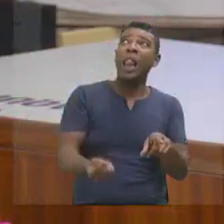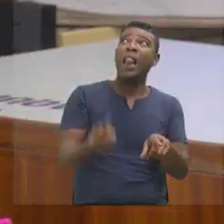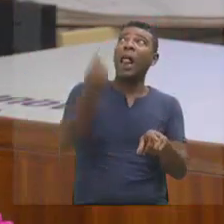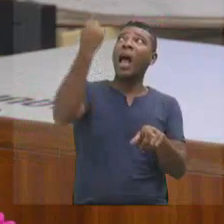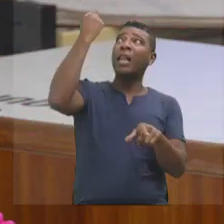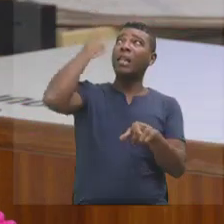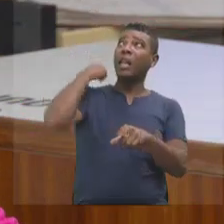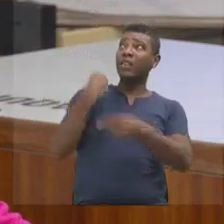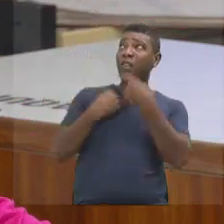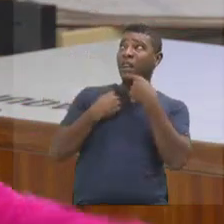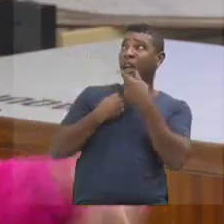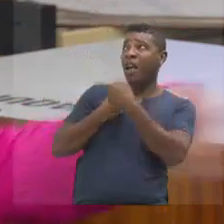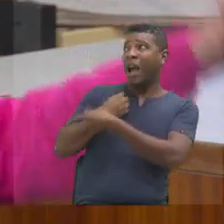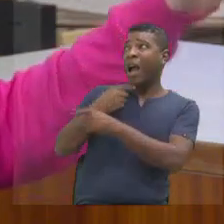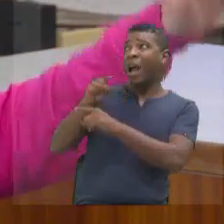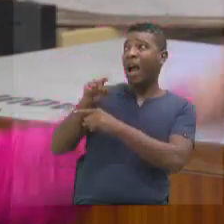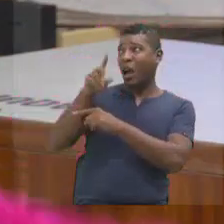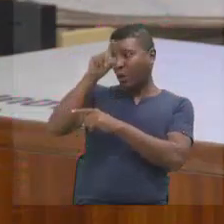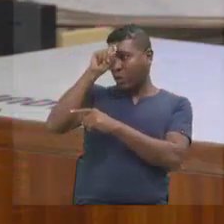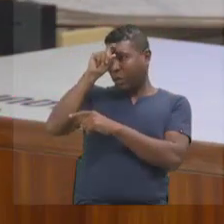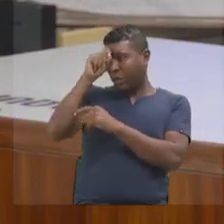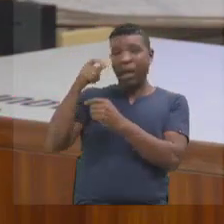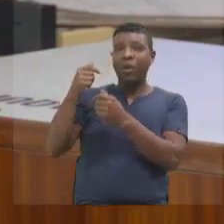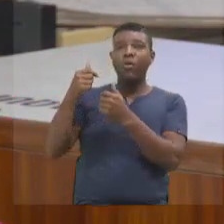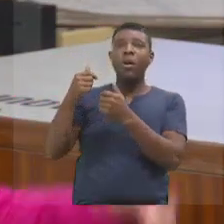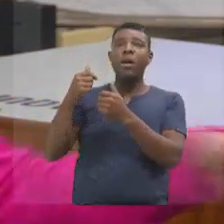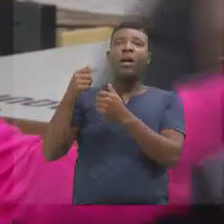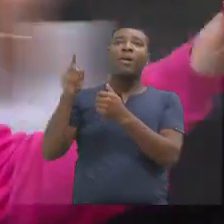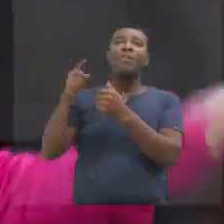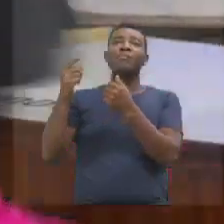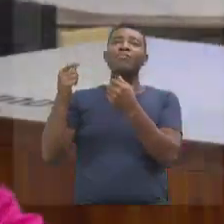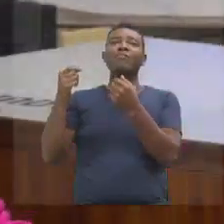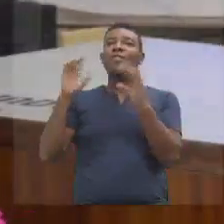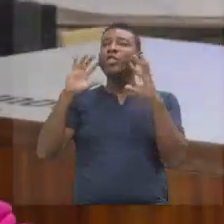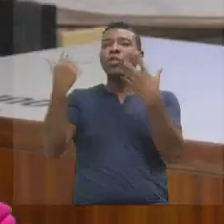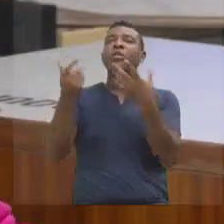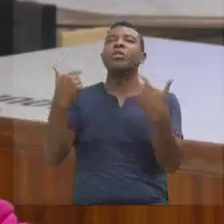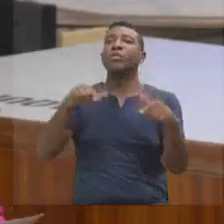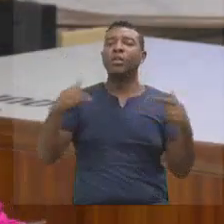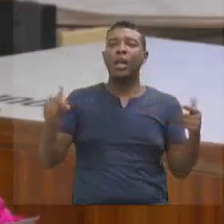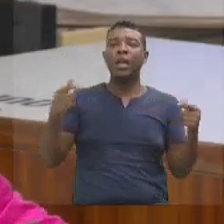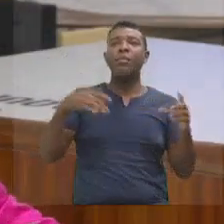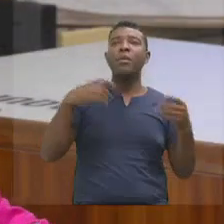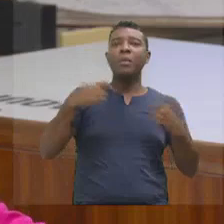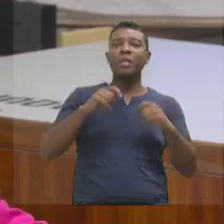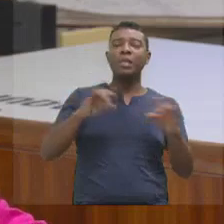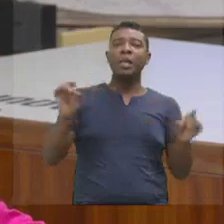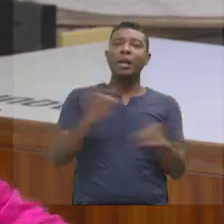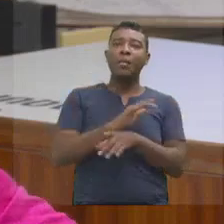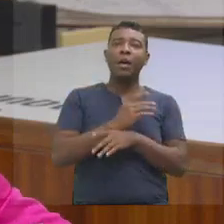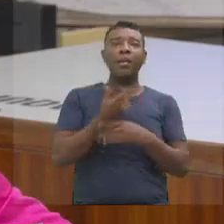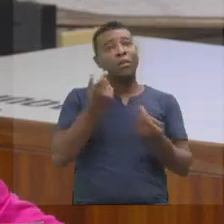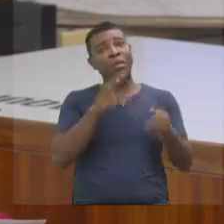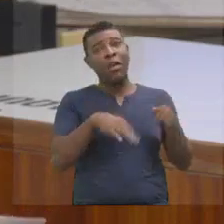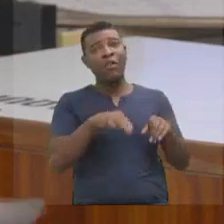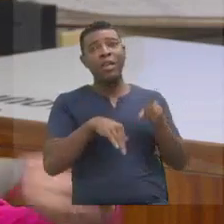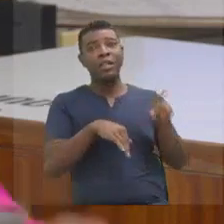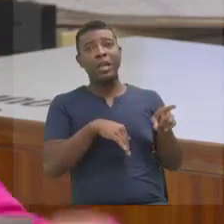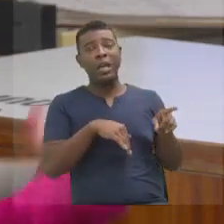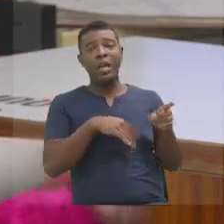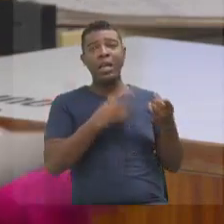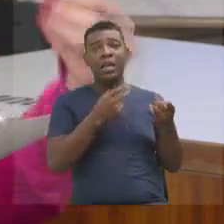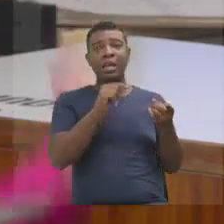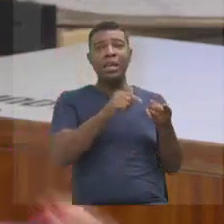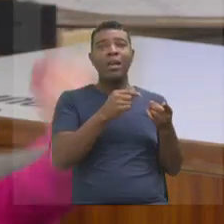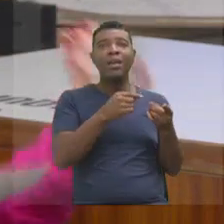São João de Deus não tem solução então a gente tem que descredenciar tem que acabar com as habilitações hoje o São João de Deus não seria a